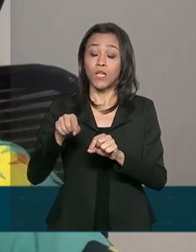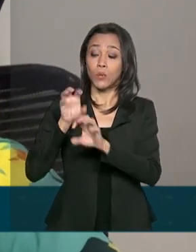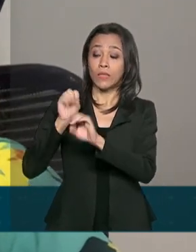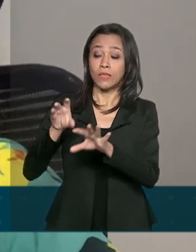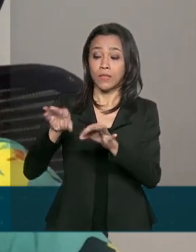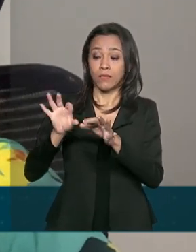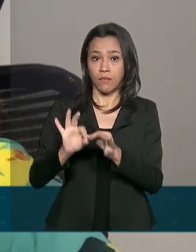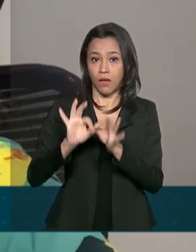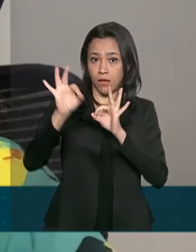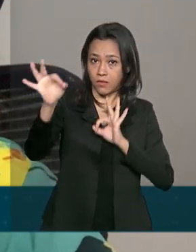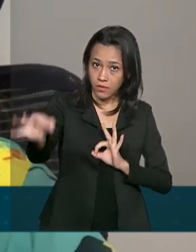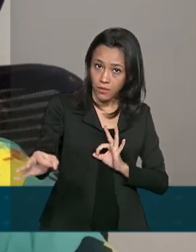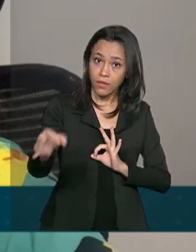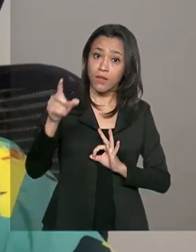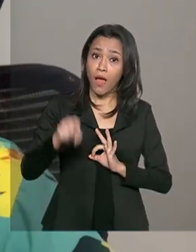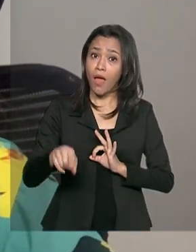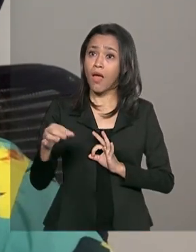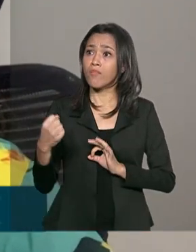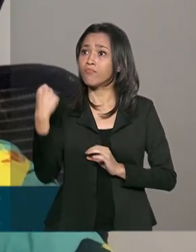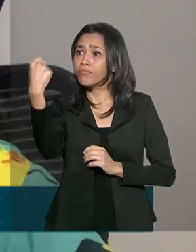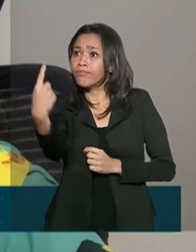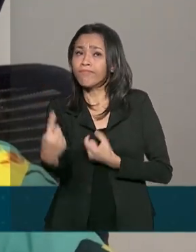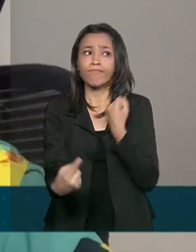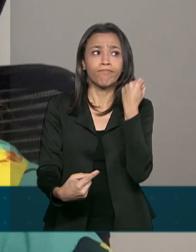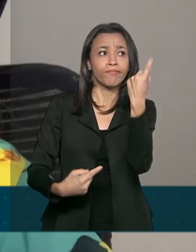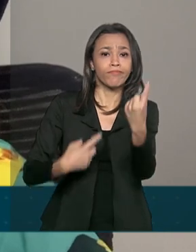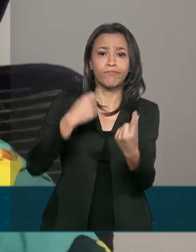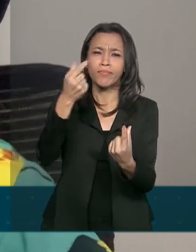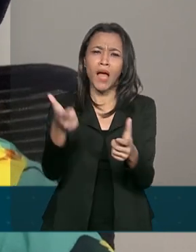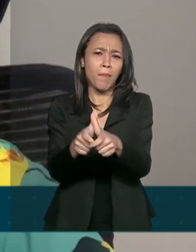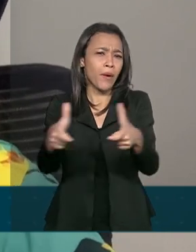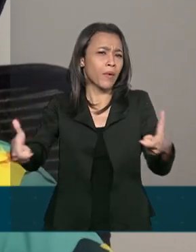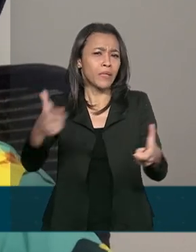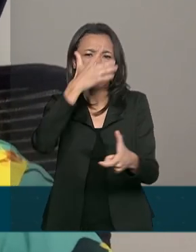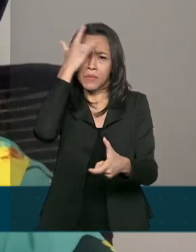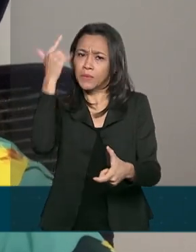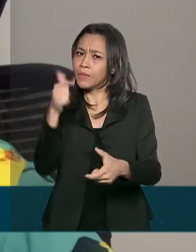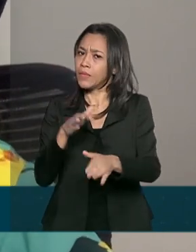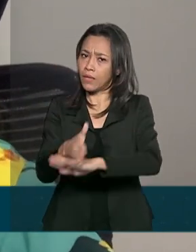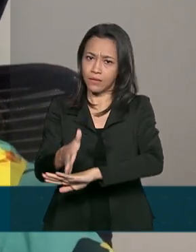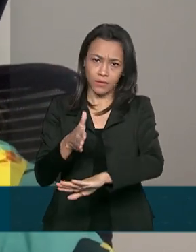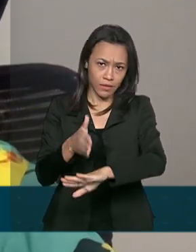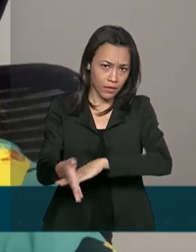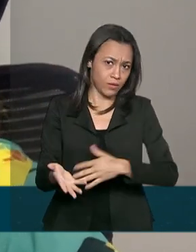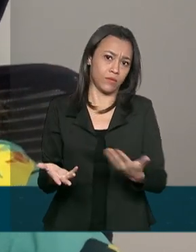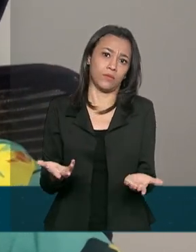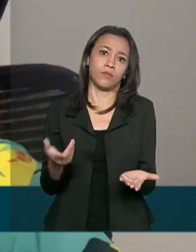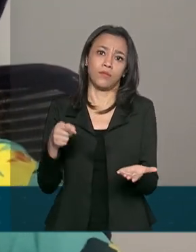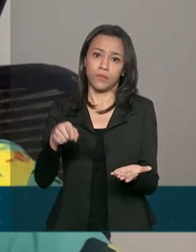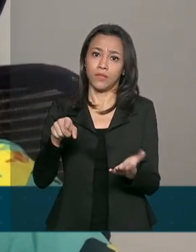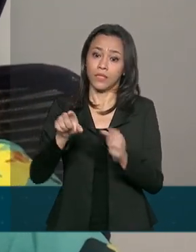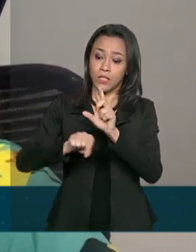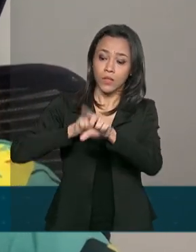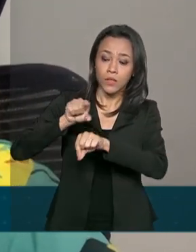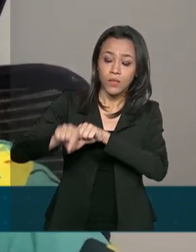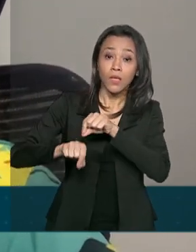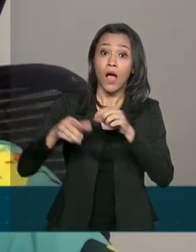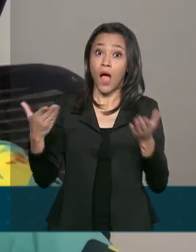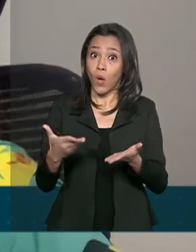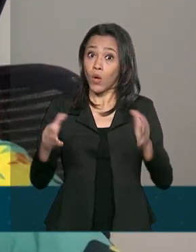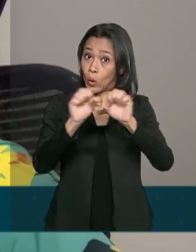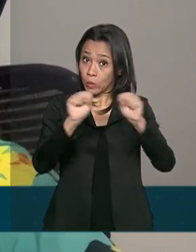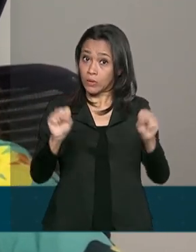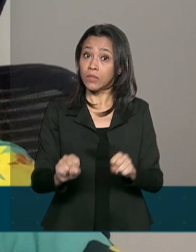distância, eles são isolados. Então, muitas pessoas não têm acesso a esse processo seletivo. Sendo agora, por meio do